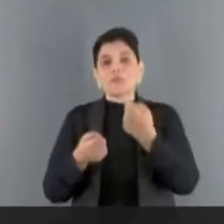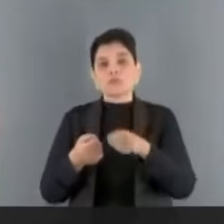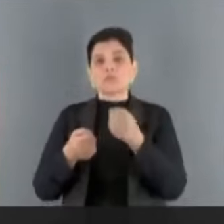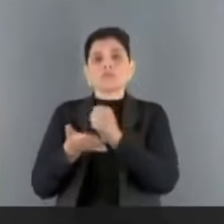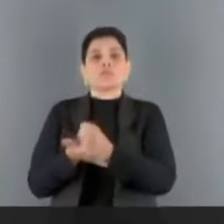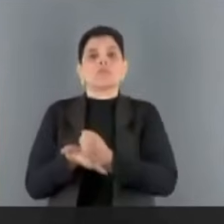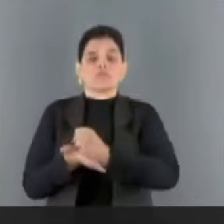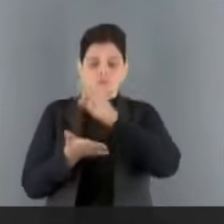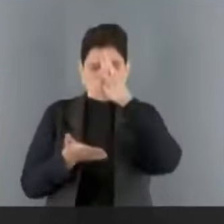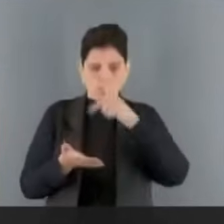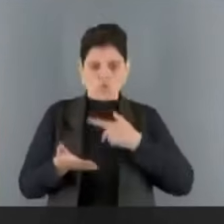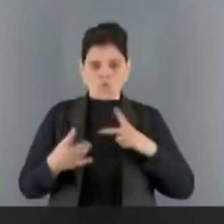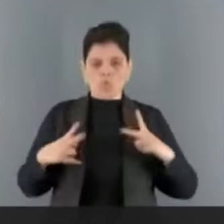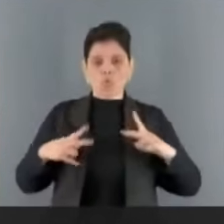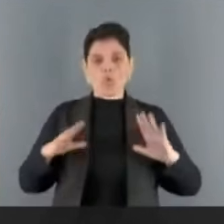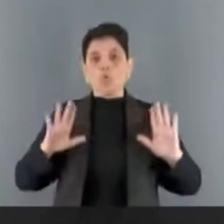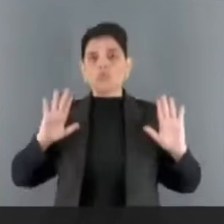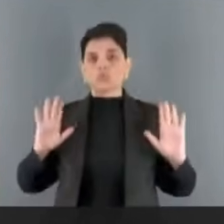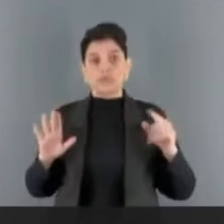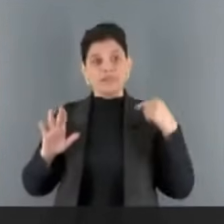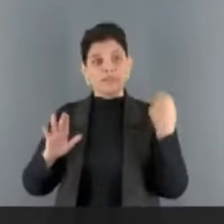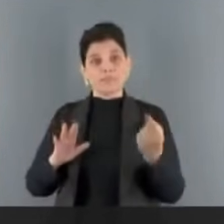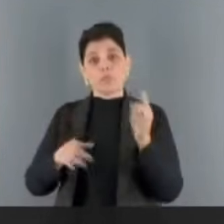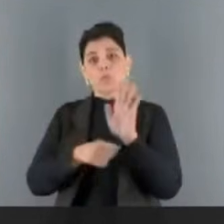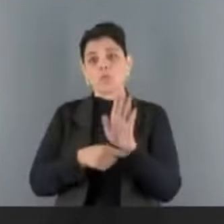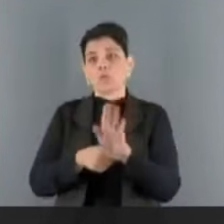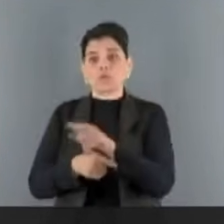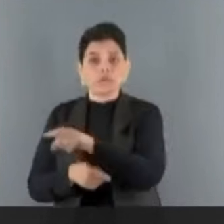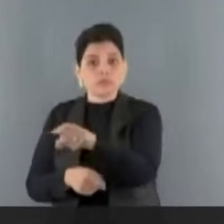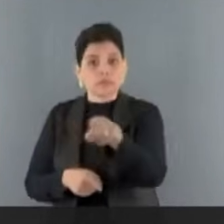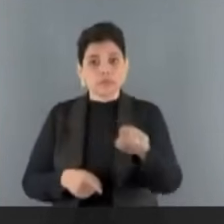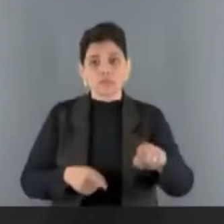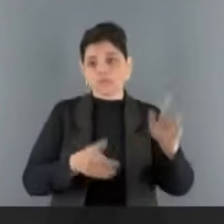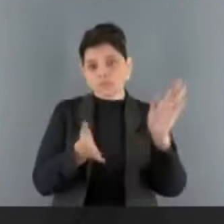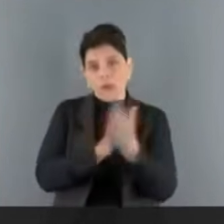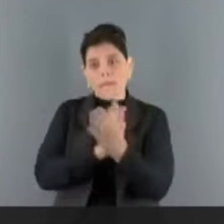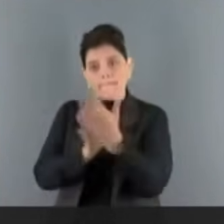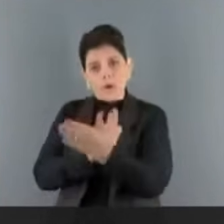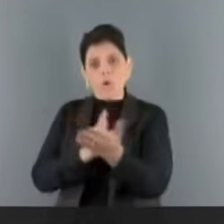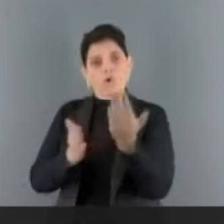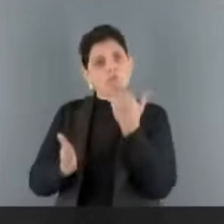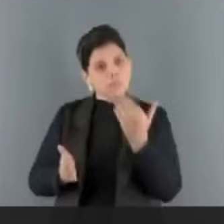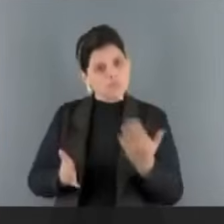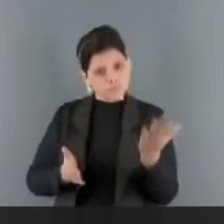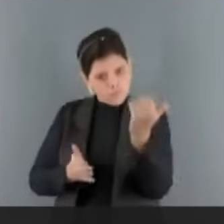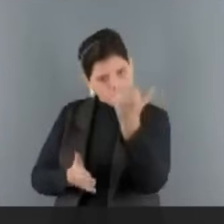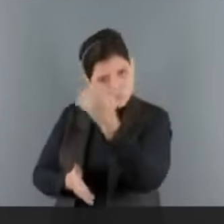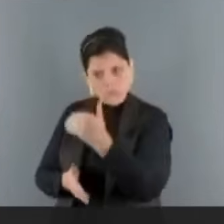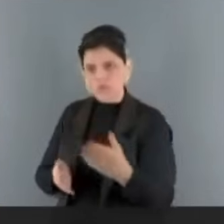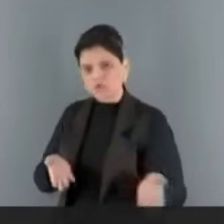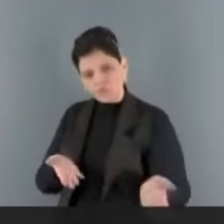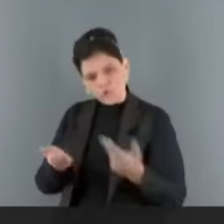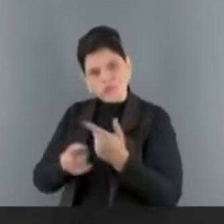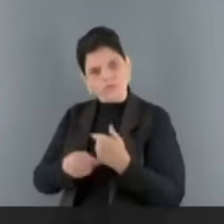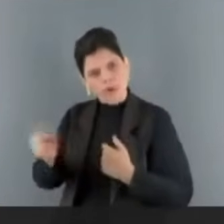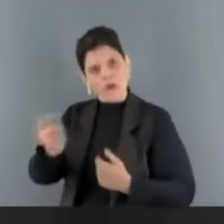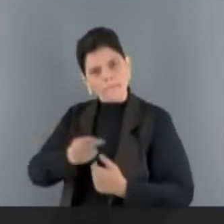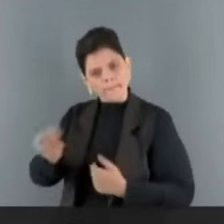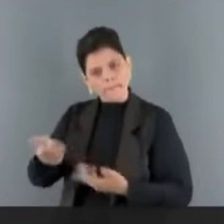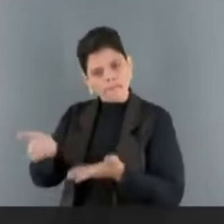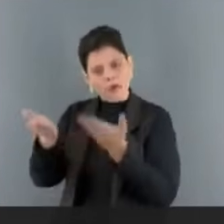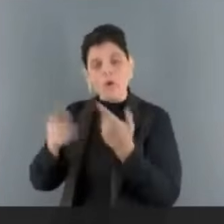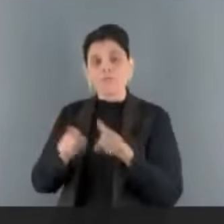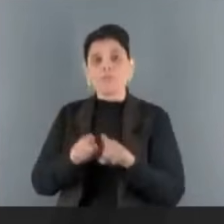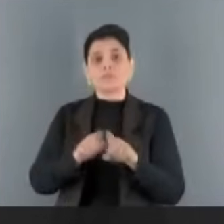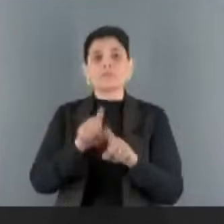possível para que não houvesse depredações. E também gerenciar isso daí para não houvesse mortos nem